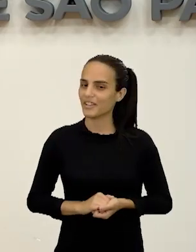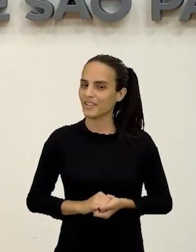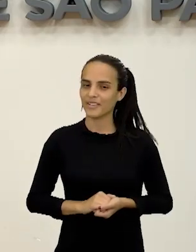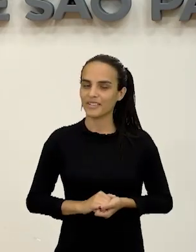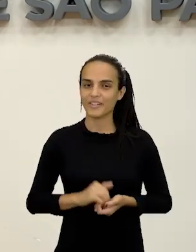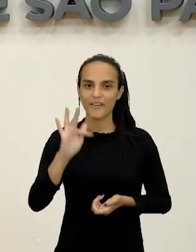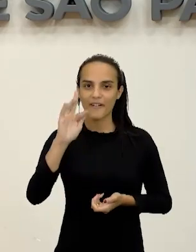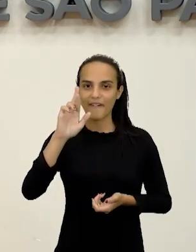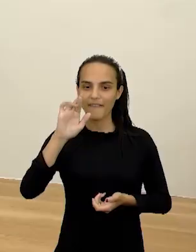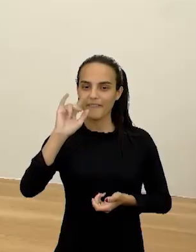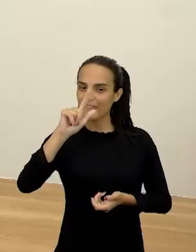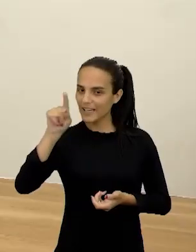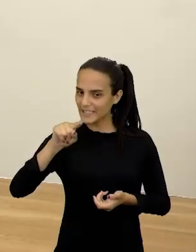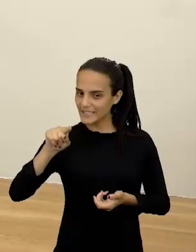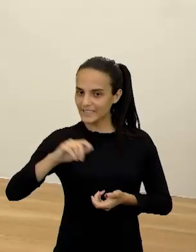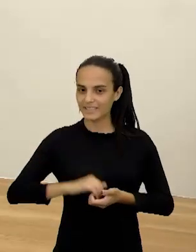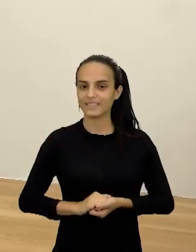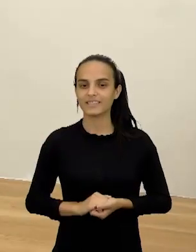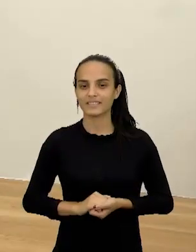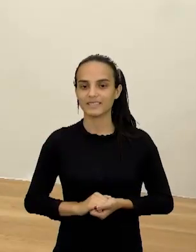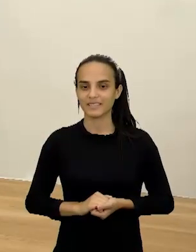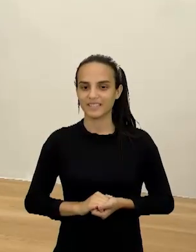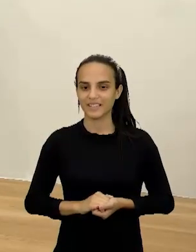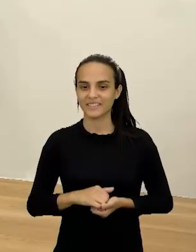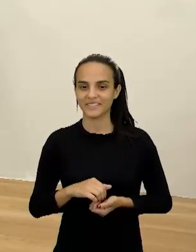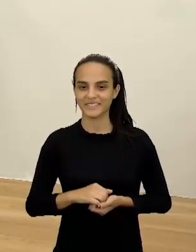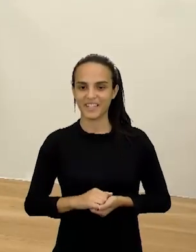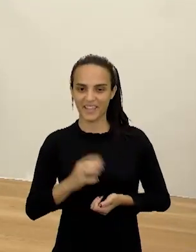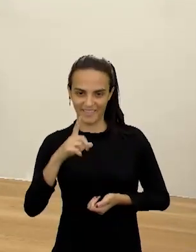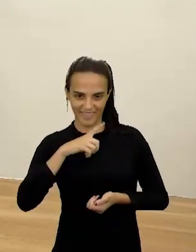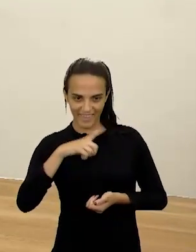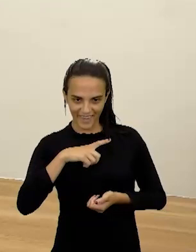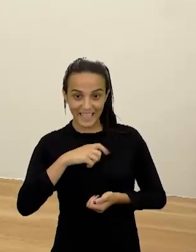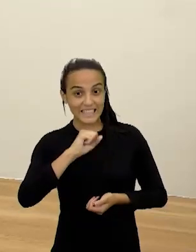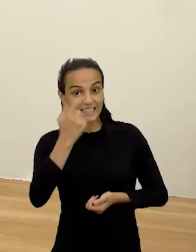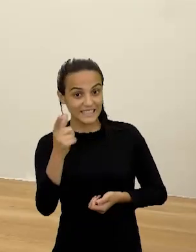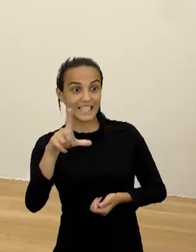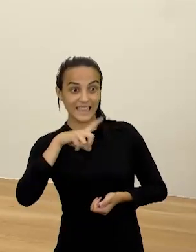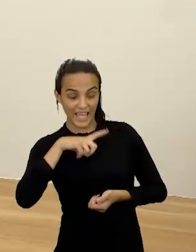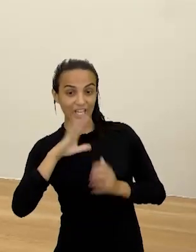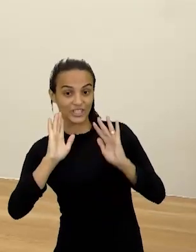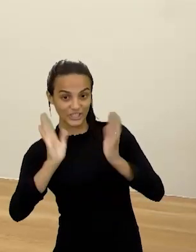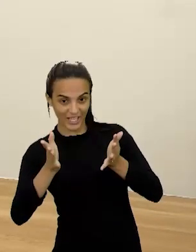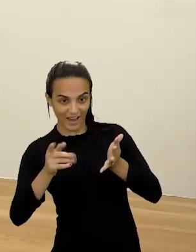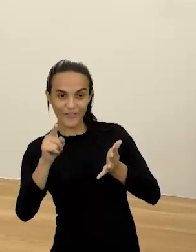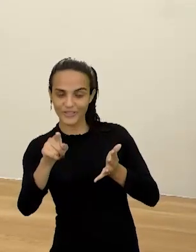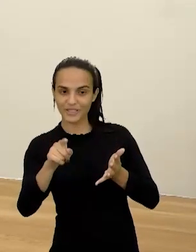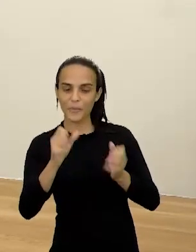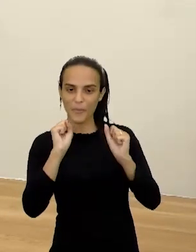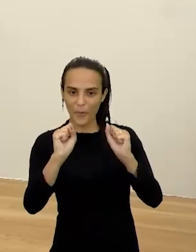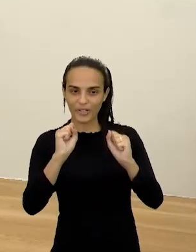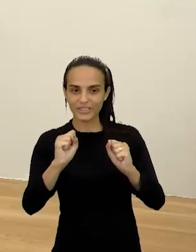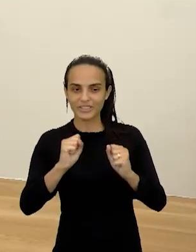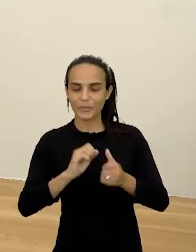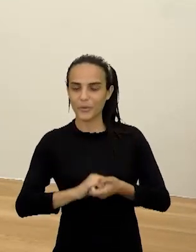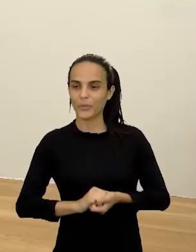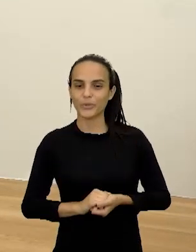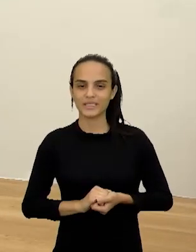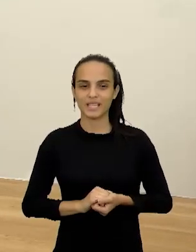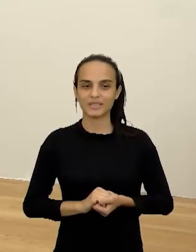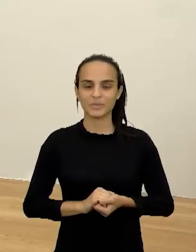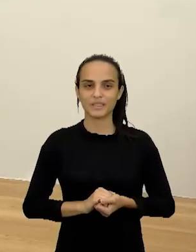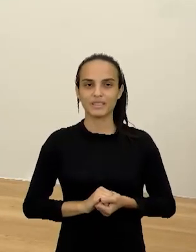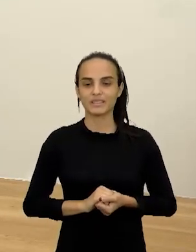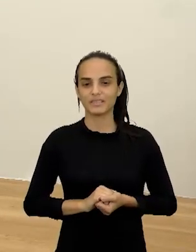Flits. Flits. Se existe, não processem a gente. Então, Não existe. Foi uma coisa que veio na minha cabeça. Flits. o mundo é muito